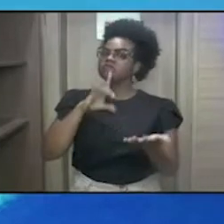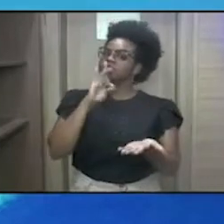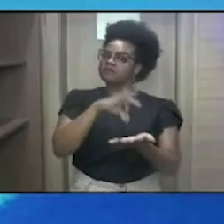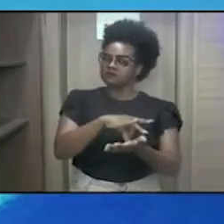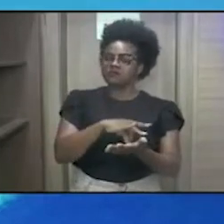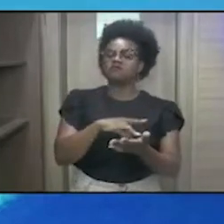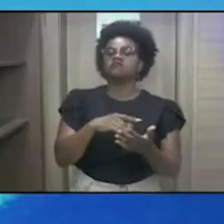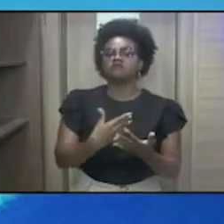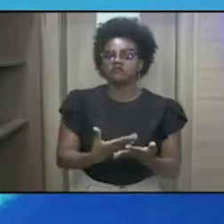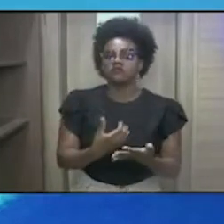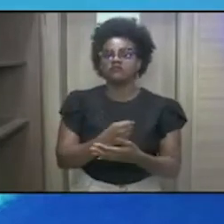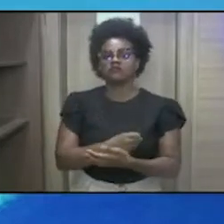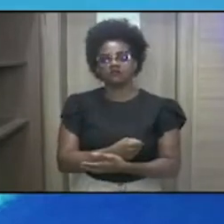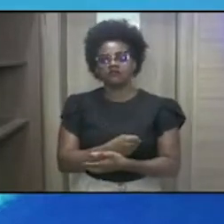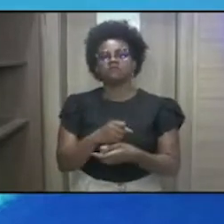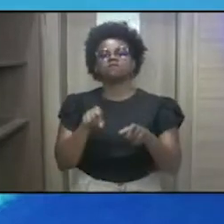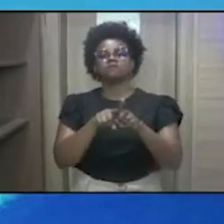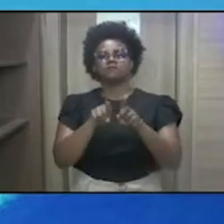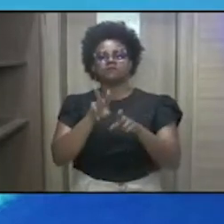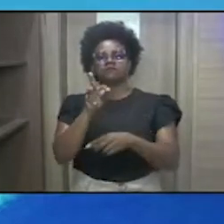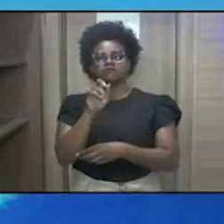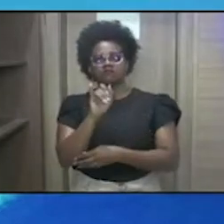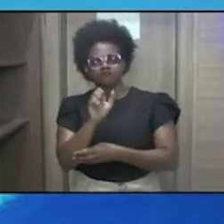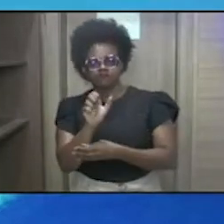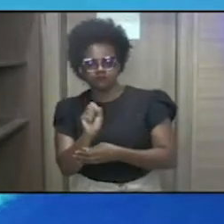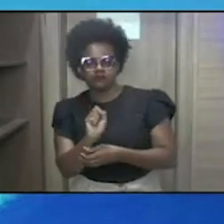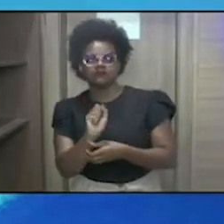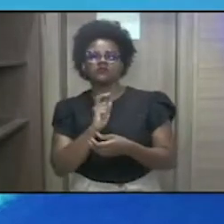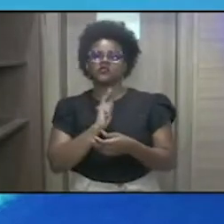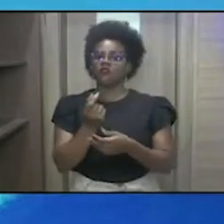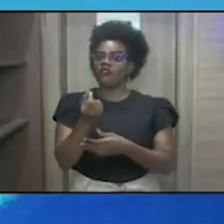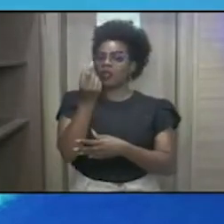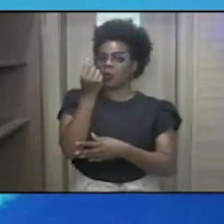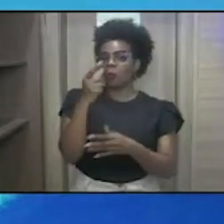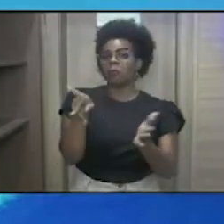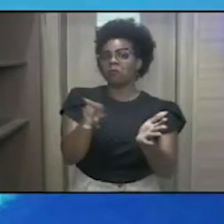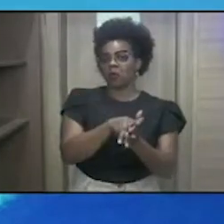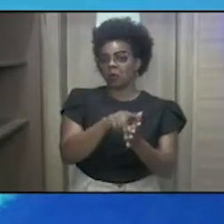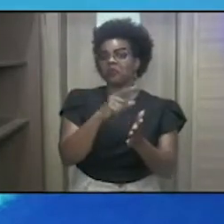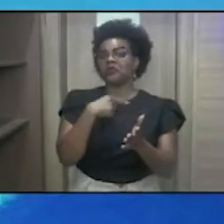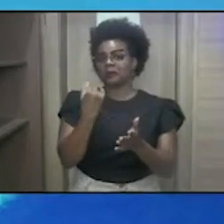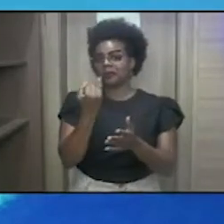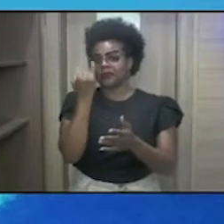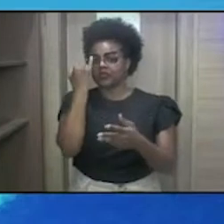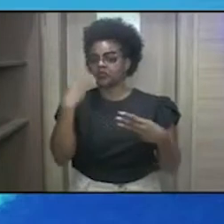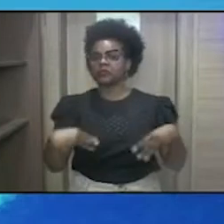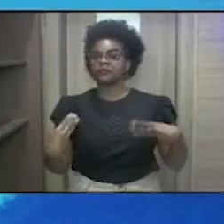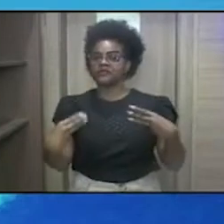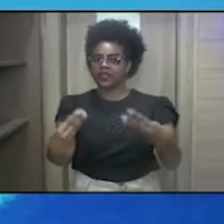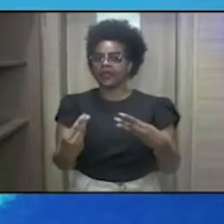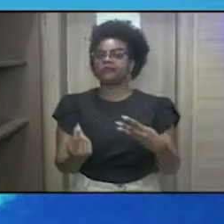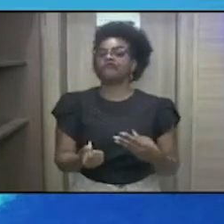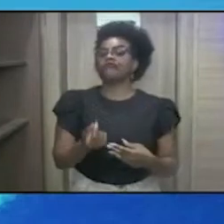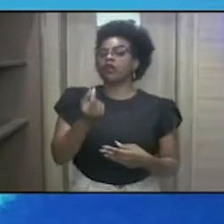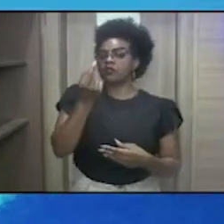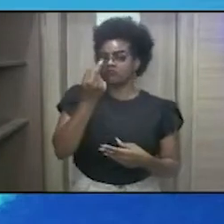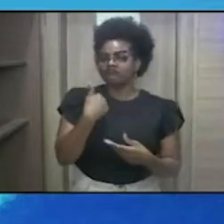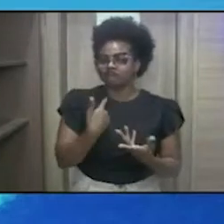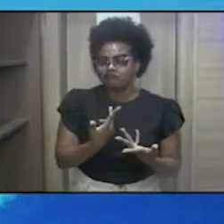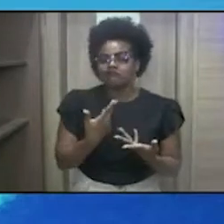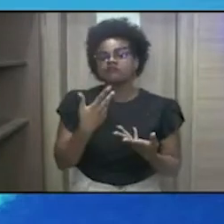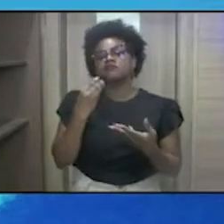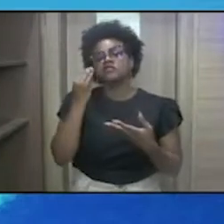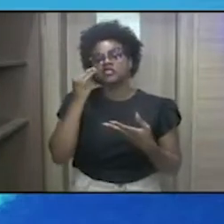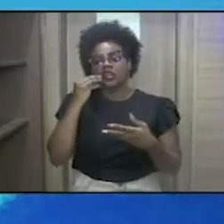e Thais Rossi sobre os preços dessa prótese, né, que é uma questão importante para o Ministério do Financiamento. Ao final, eu vou